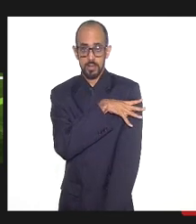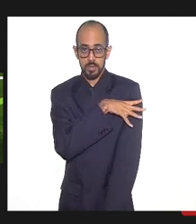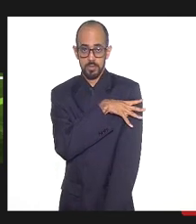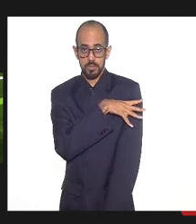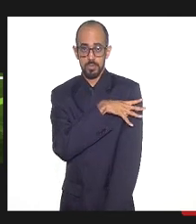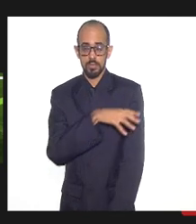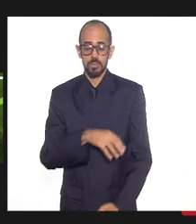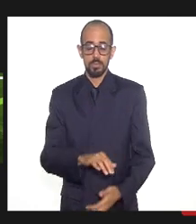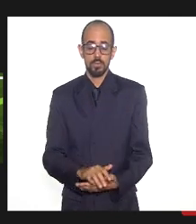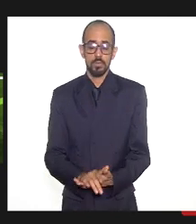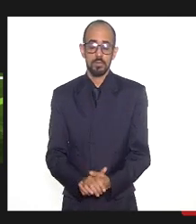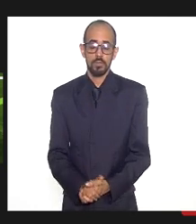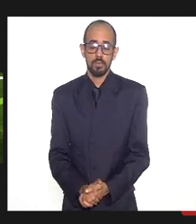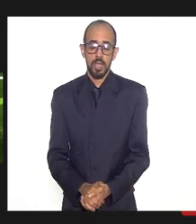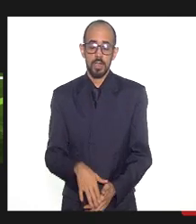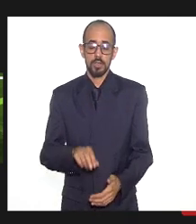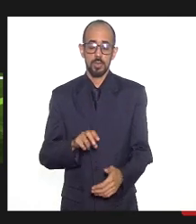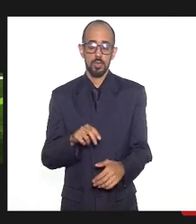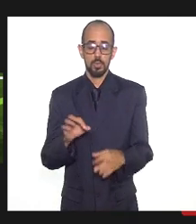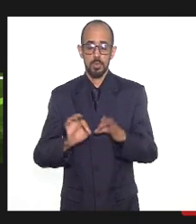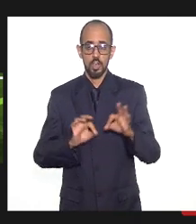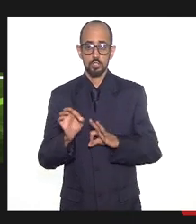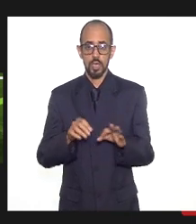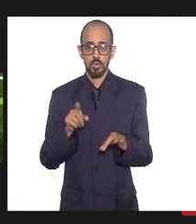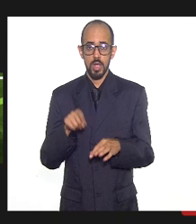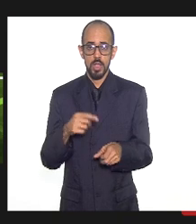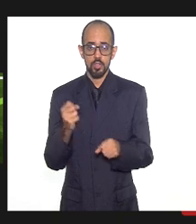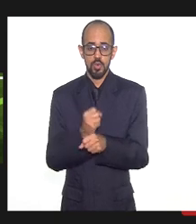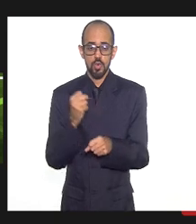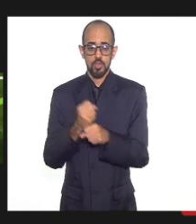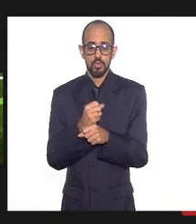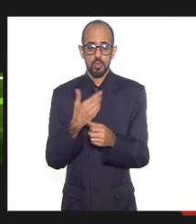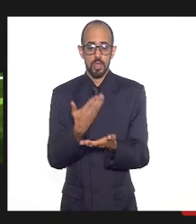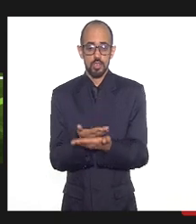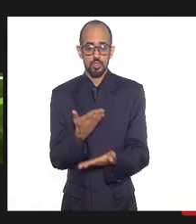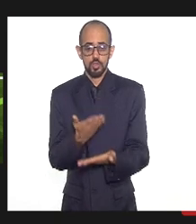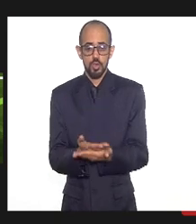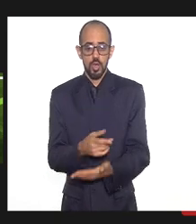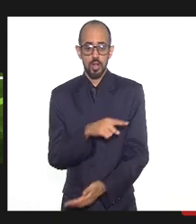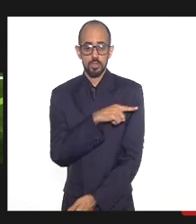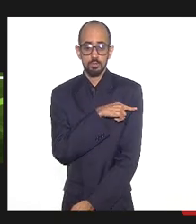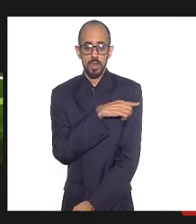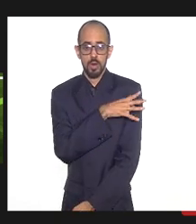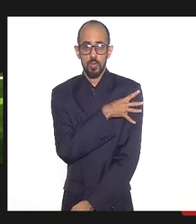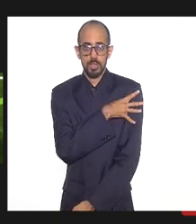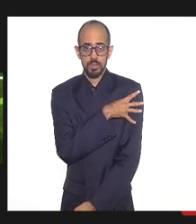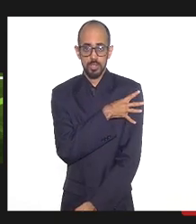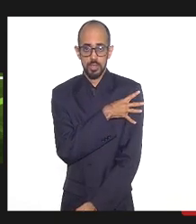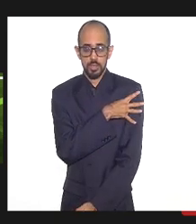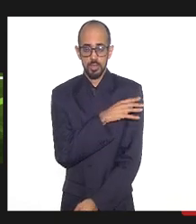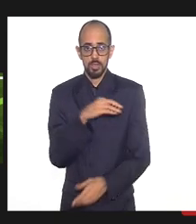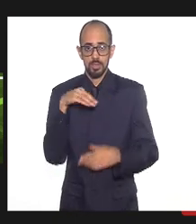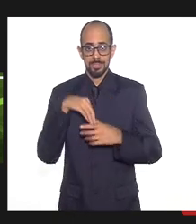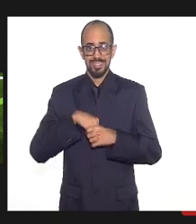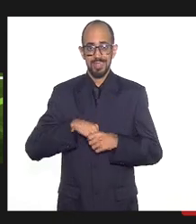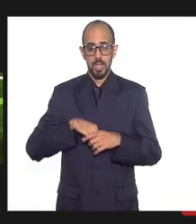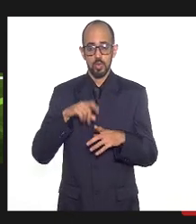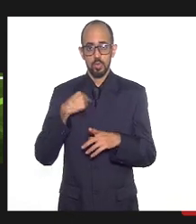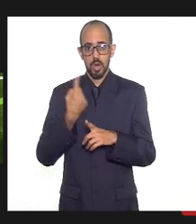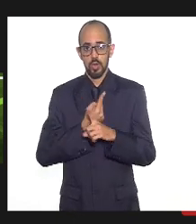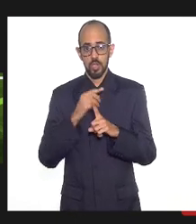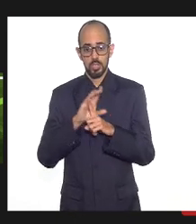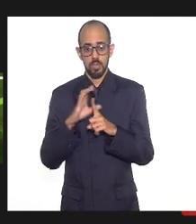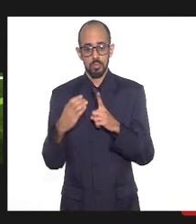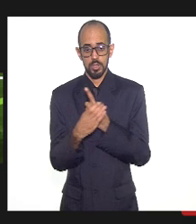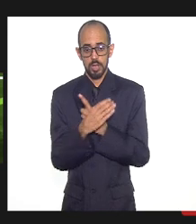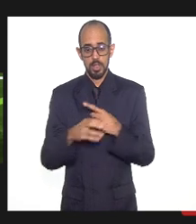esse projeto aí de construir a escolinha, a escola de primeiro segmento dentro do território quilombola, né? E,